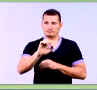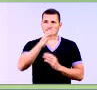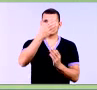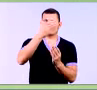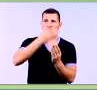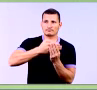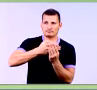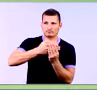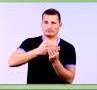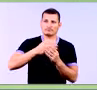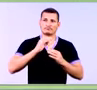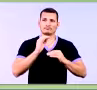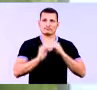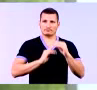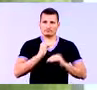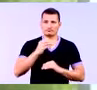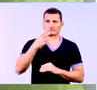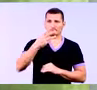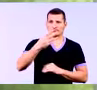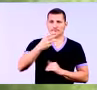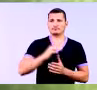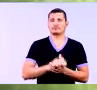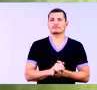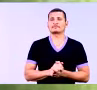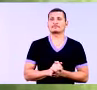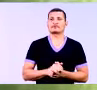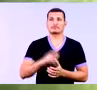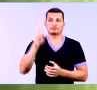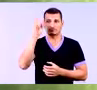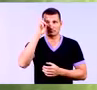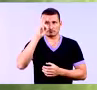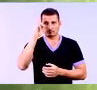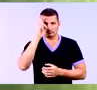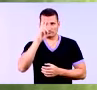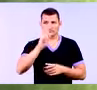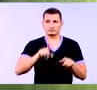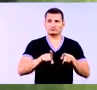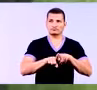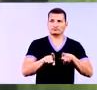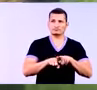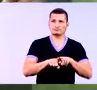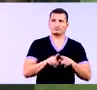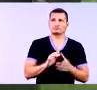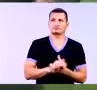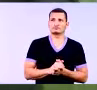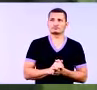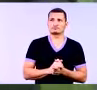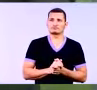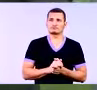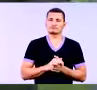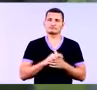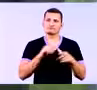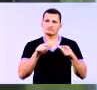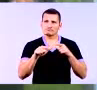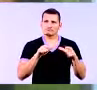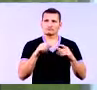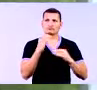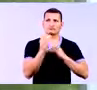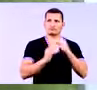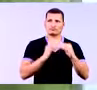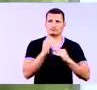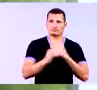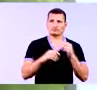de dados. Vale ressaltar que o trabalho com o banco de dados, ele deve